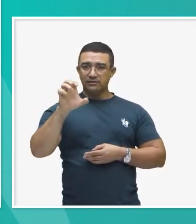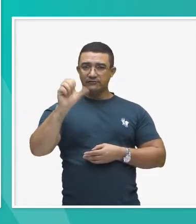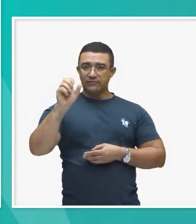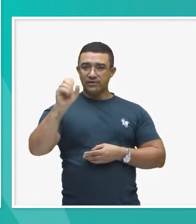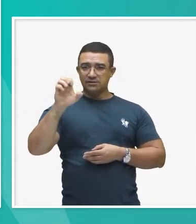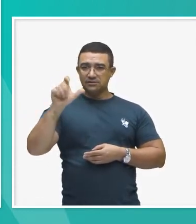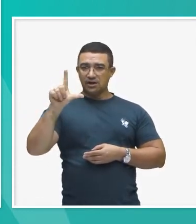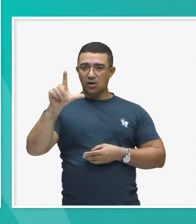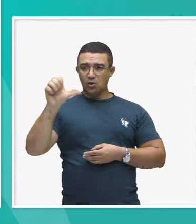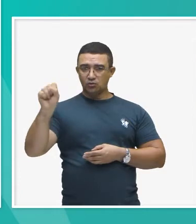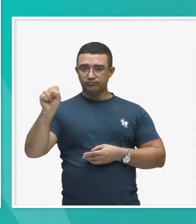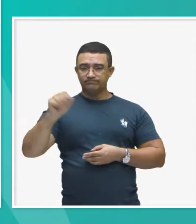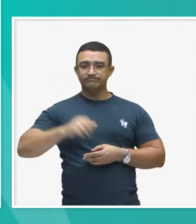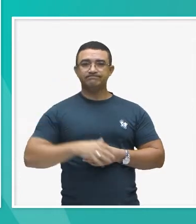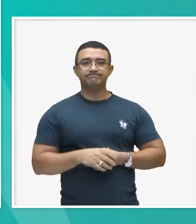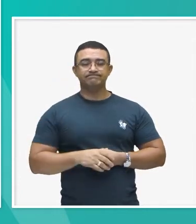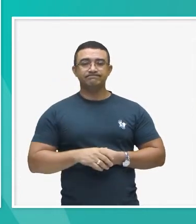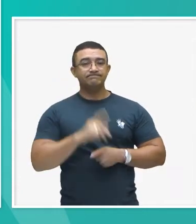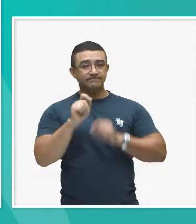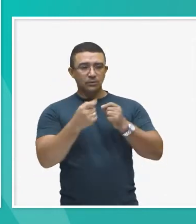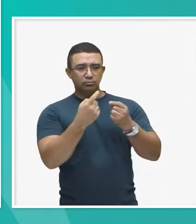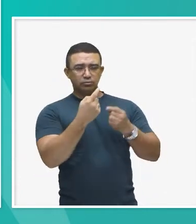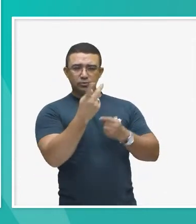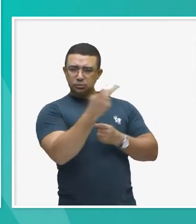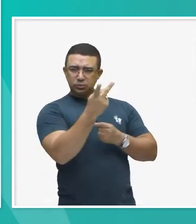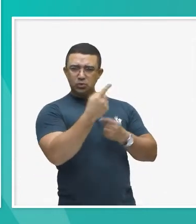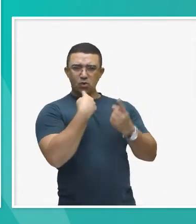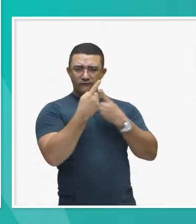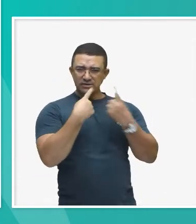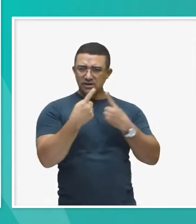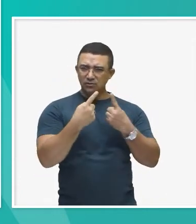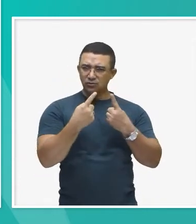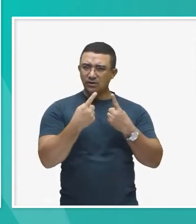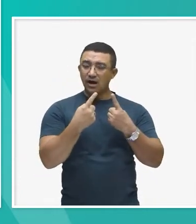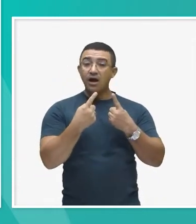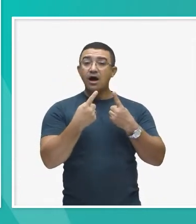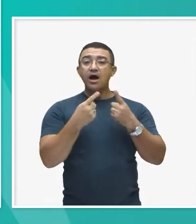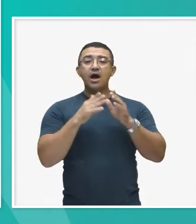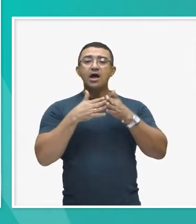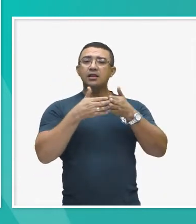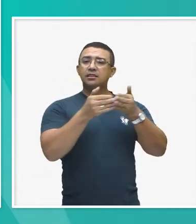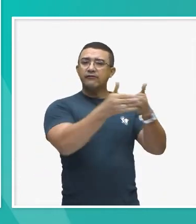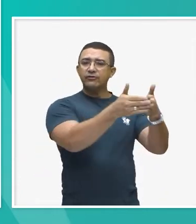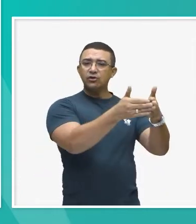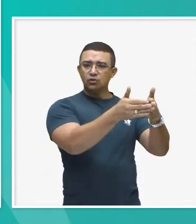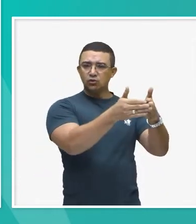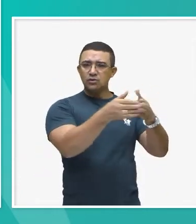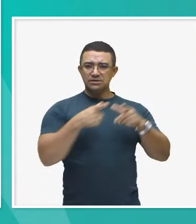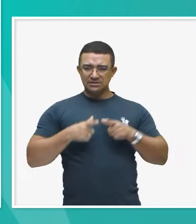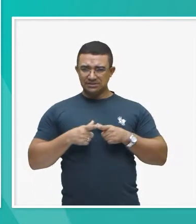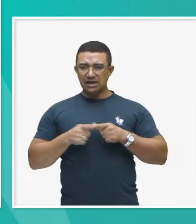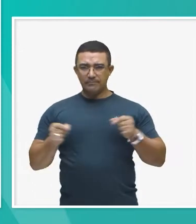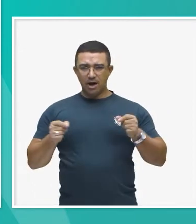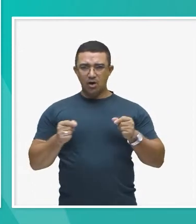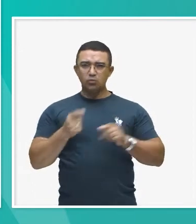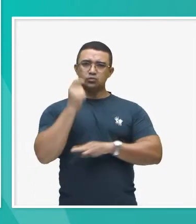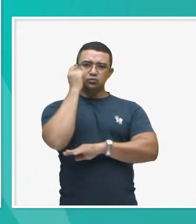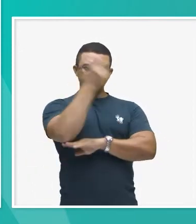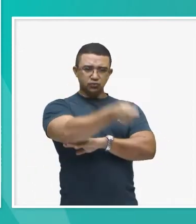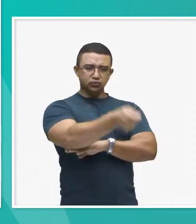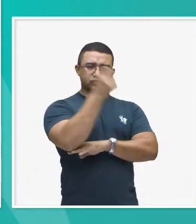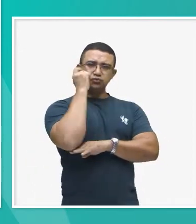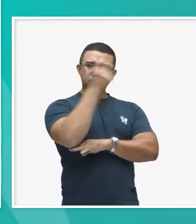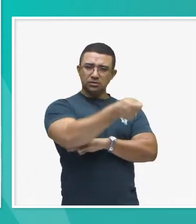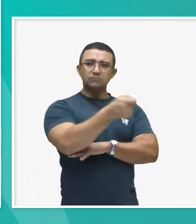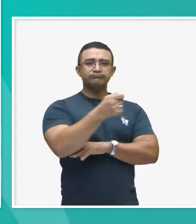Né? Eles estão ali discutindo com os navios japoneses de pesca, né? Os japoneses gostam muito